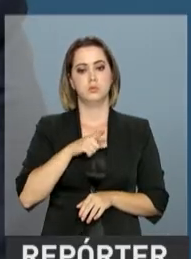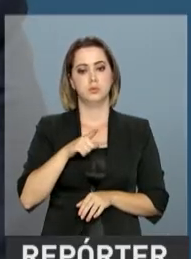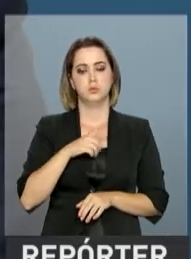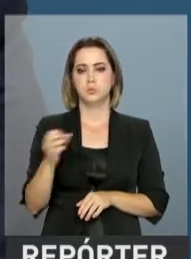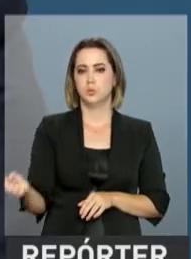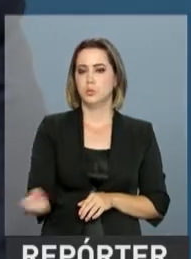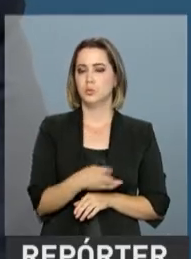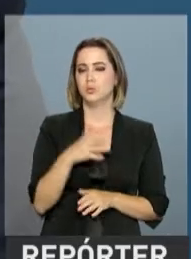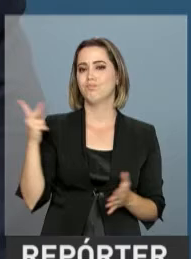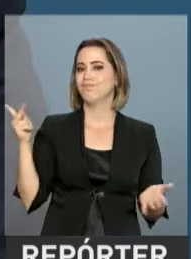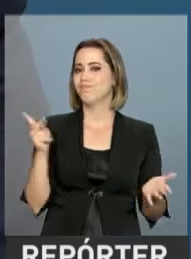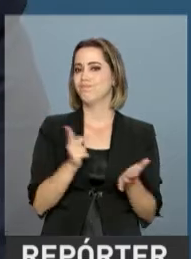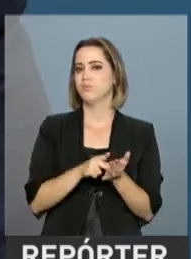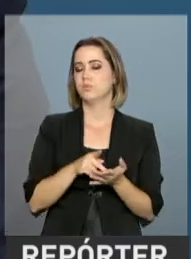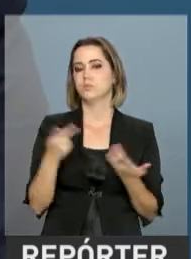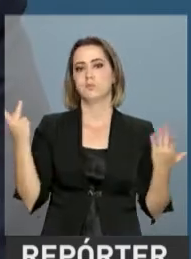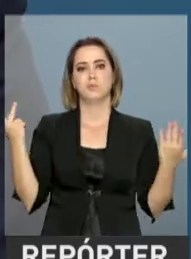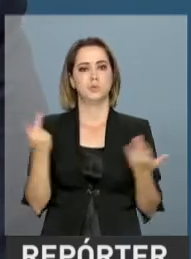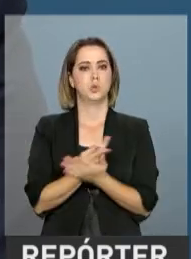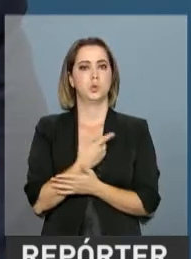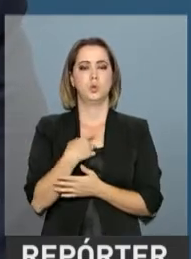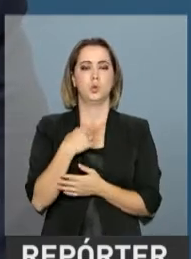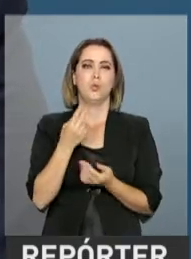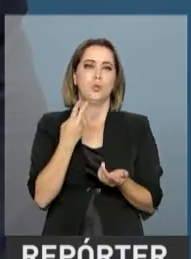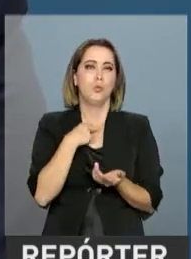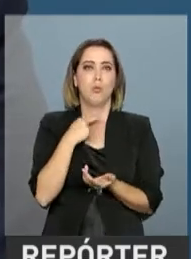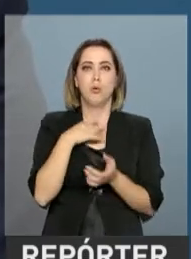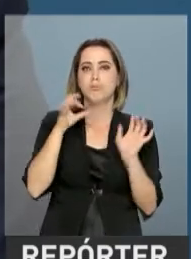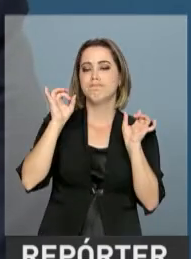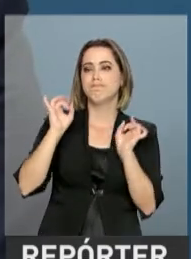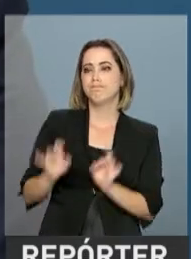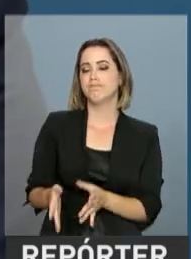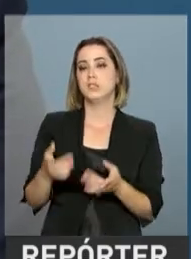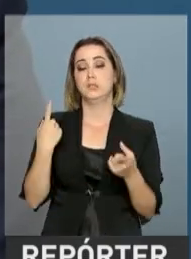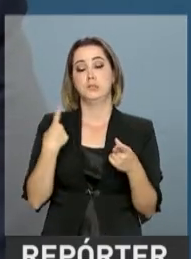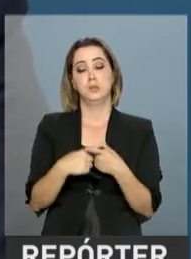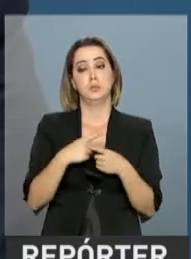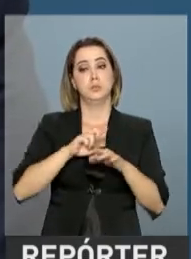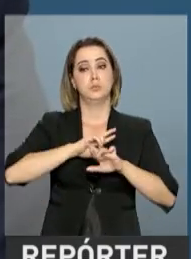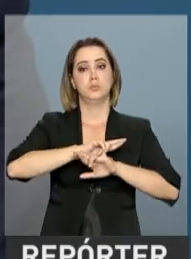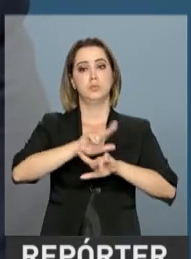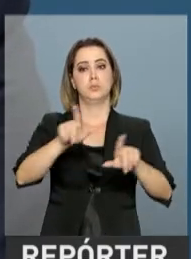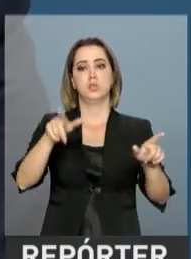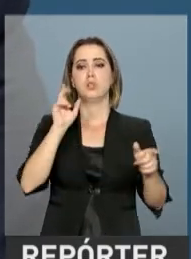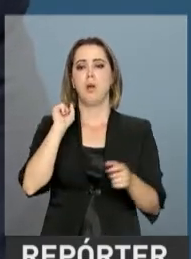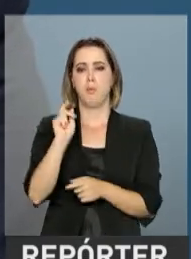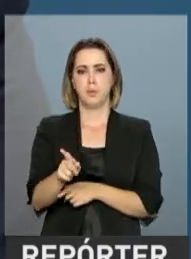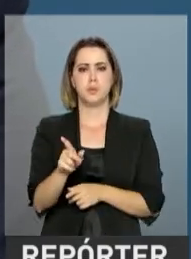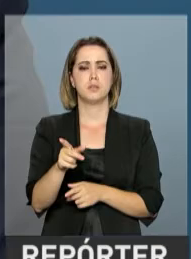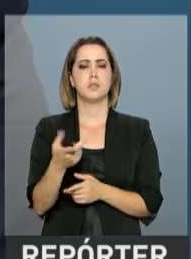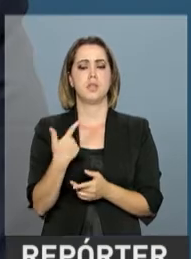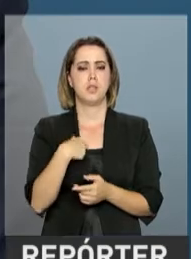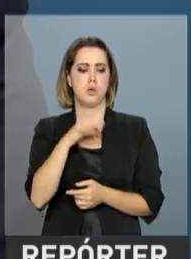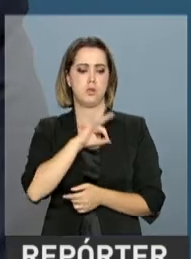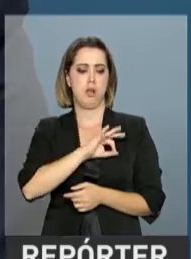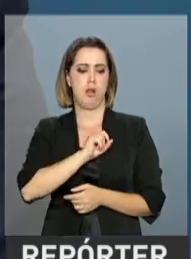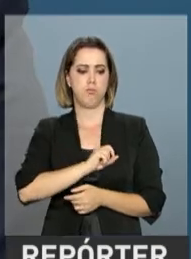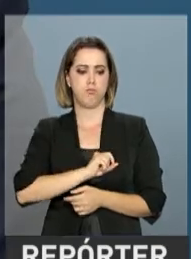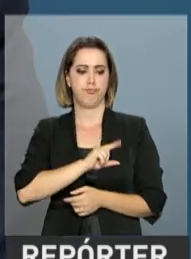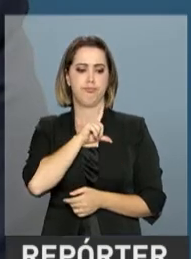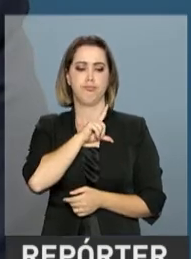que não pode ser ignorada afinal muitos e muitos se aposentam e ganham mais